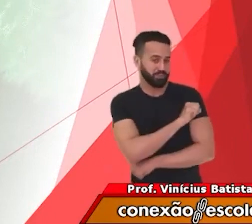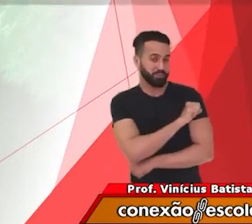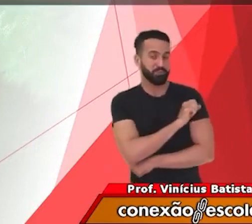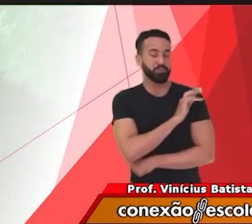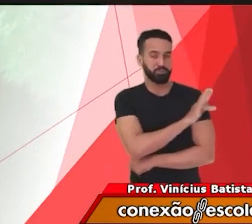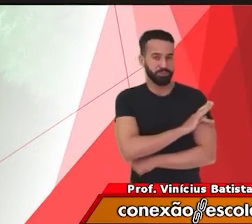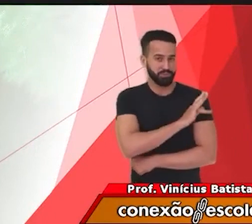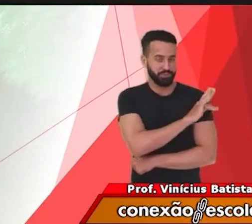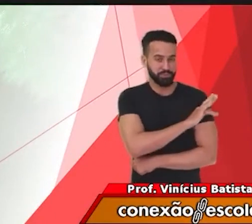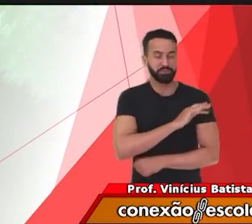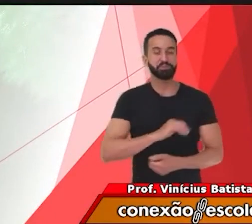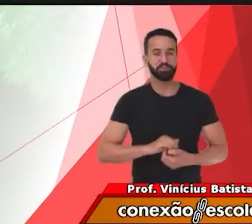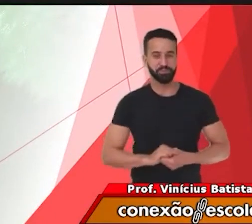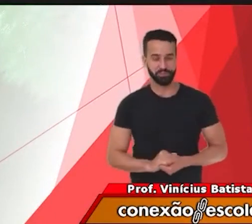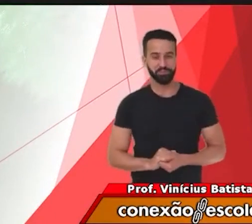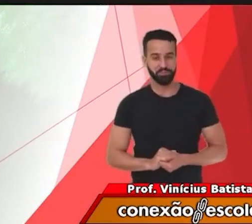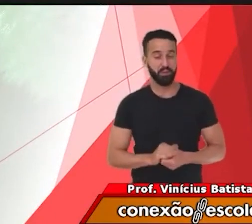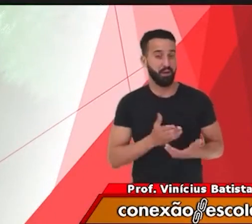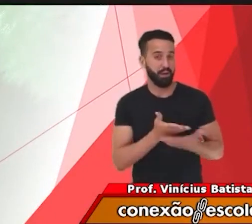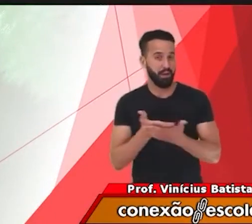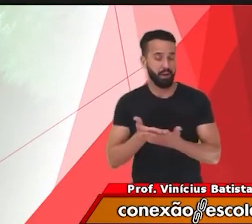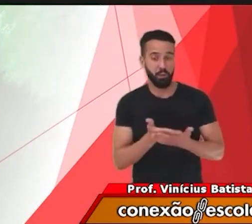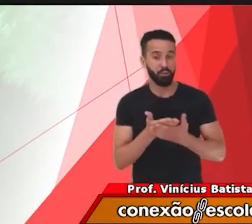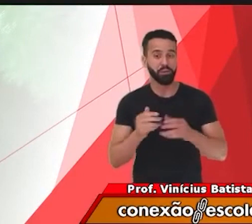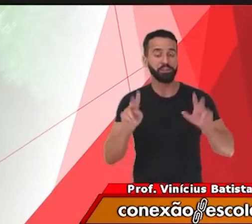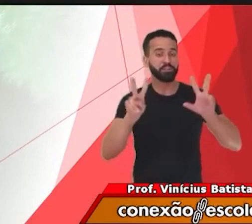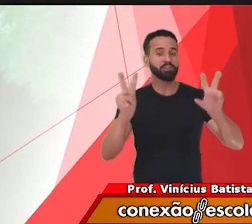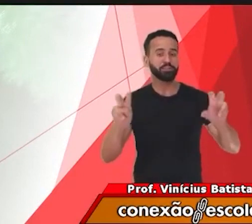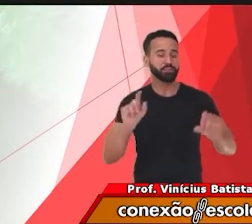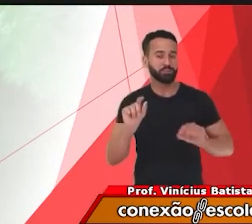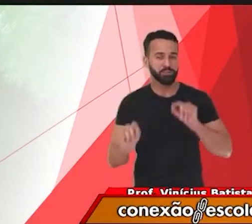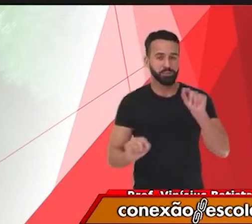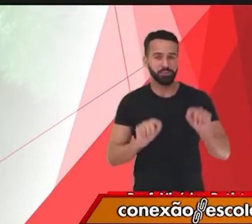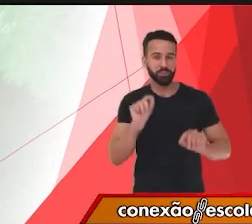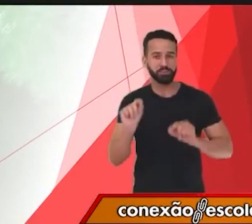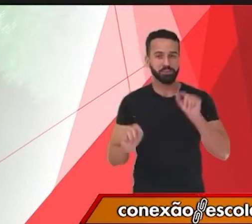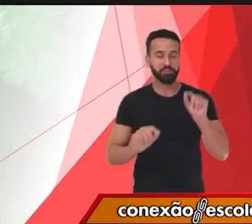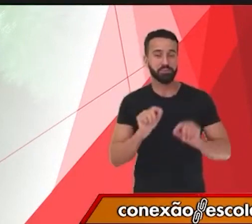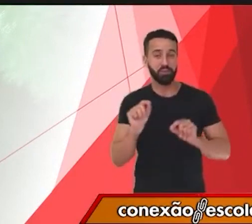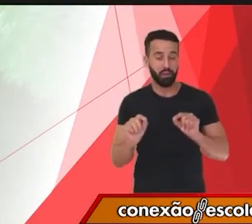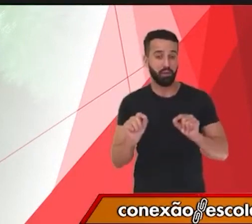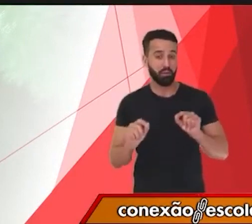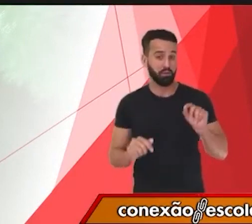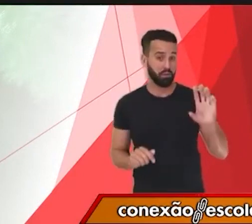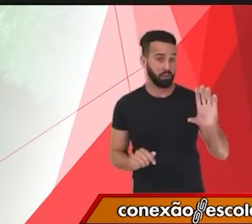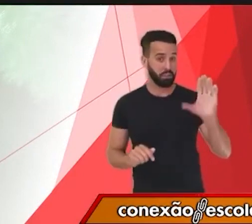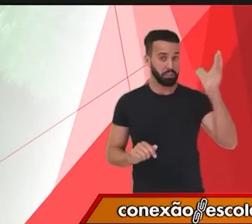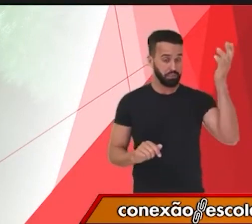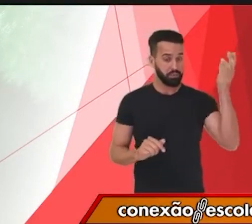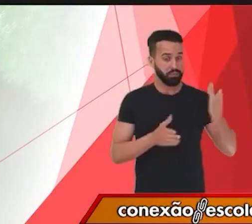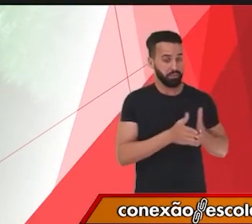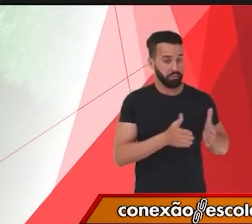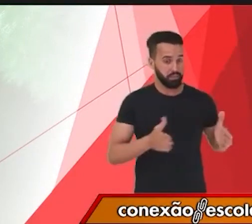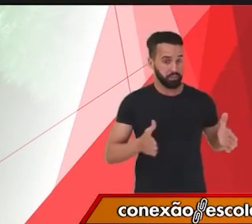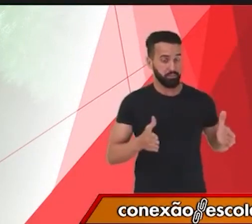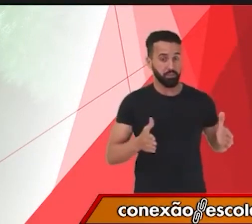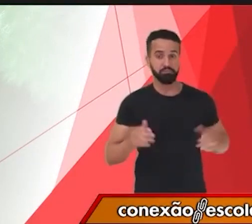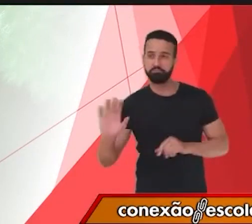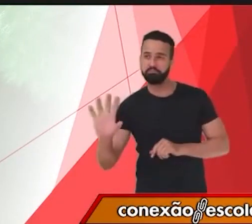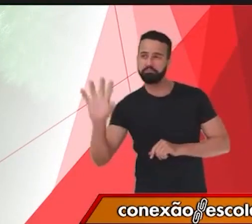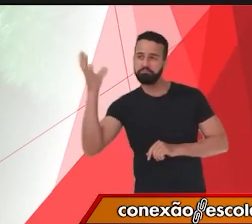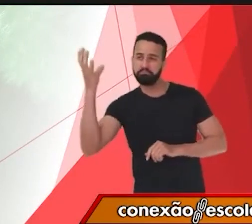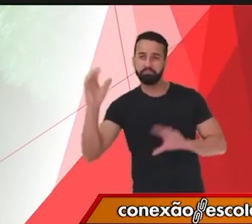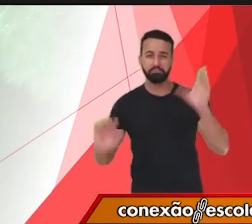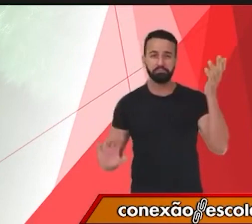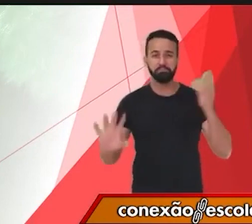ensino fundamental. O título da nossa aula é o seguinte: qual é a diferença entre o clima e o tempo?